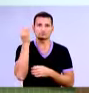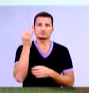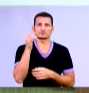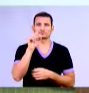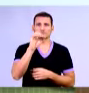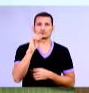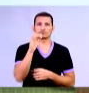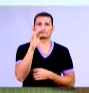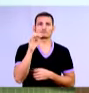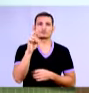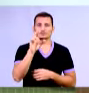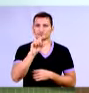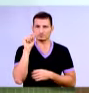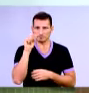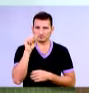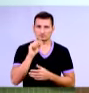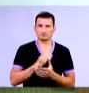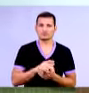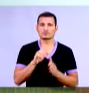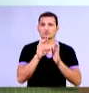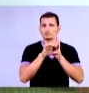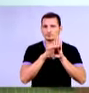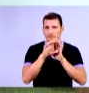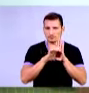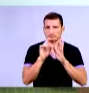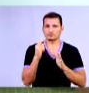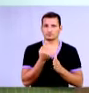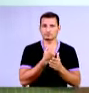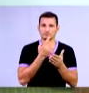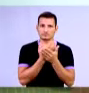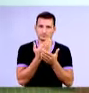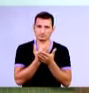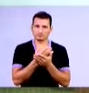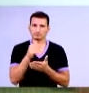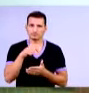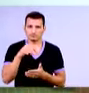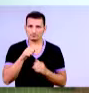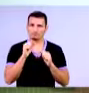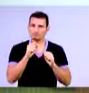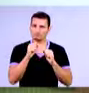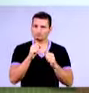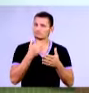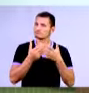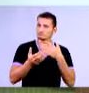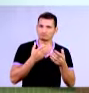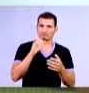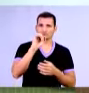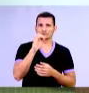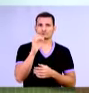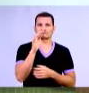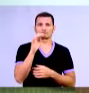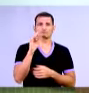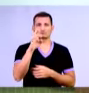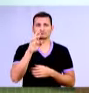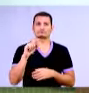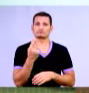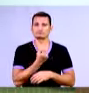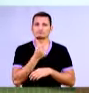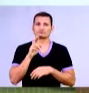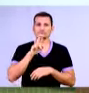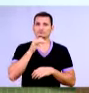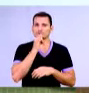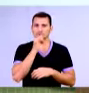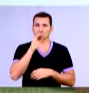escolhidos, é que os conceitos que nós estudaremos aqui, eles podem ser aplicados em qualquer software. Então, quando nós utilizarmos, por